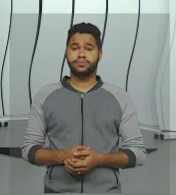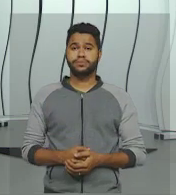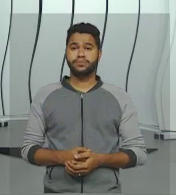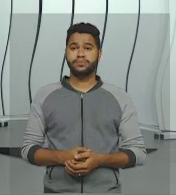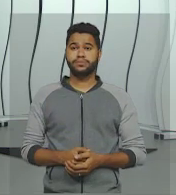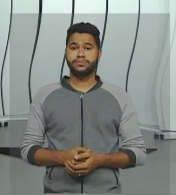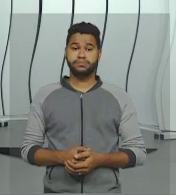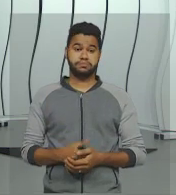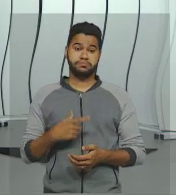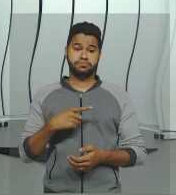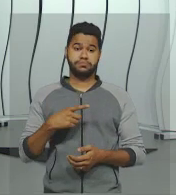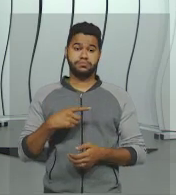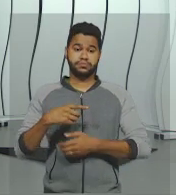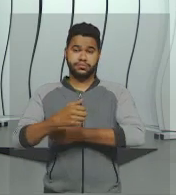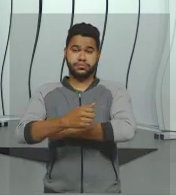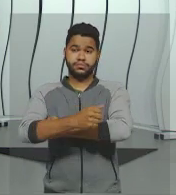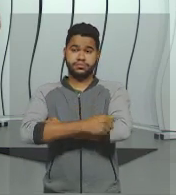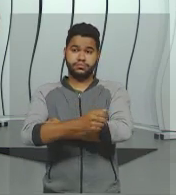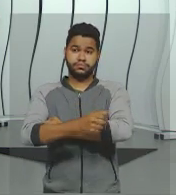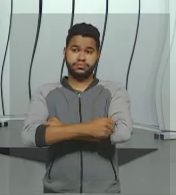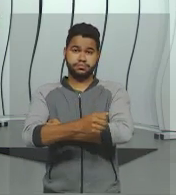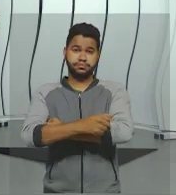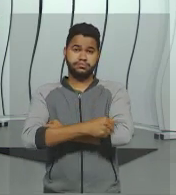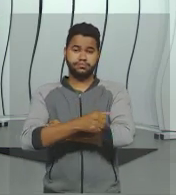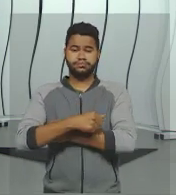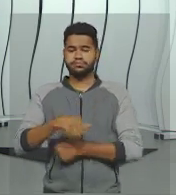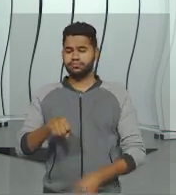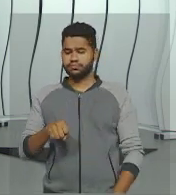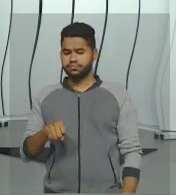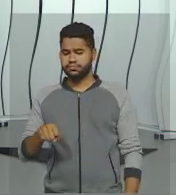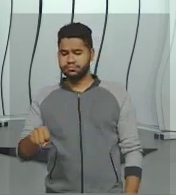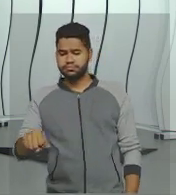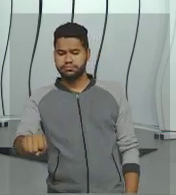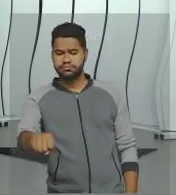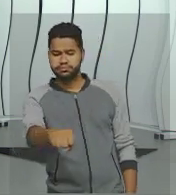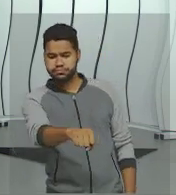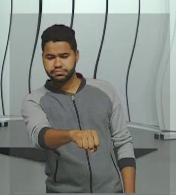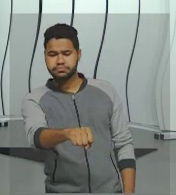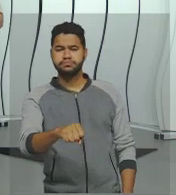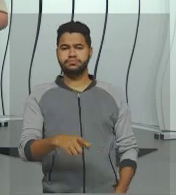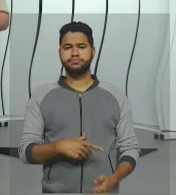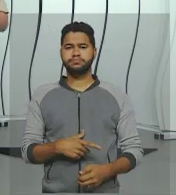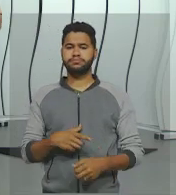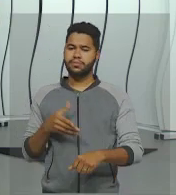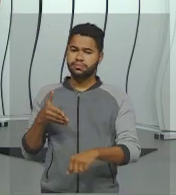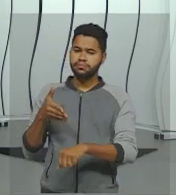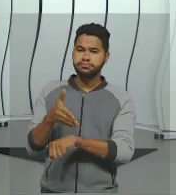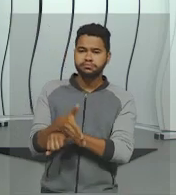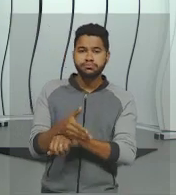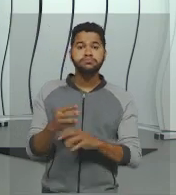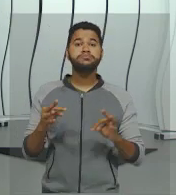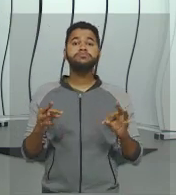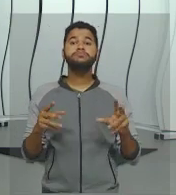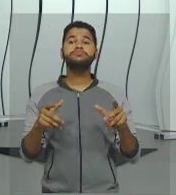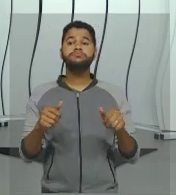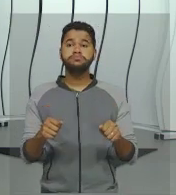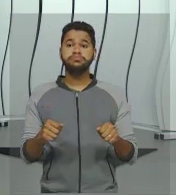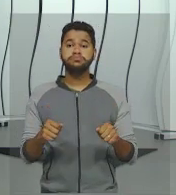as portas dos quartos, da sala, porta de entrada. Todas elas